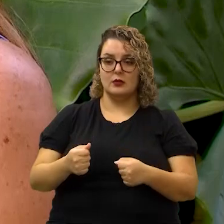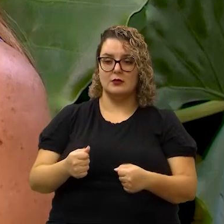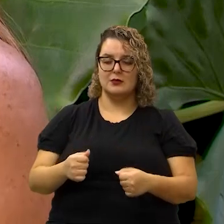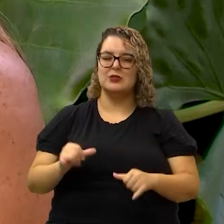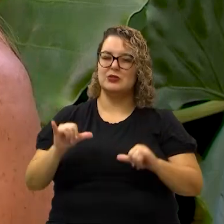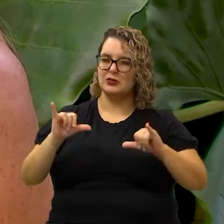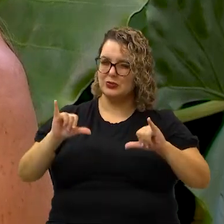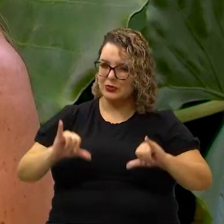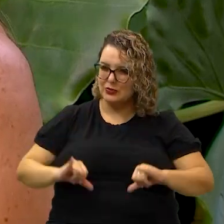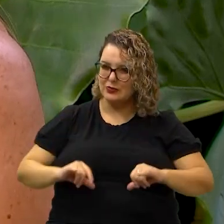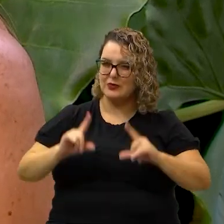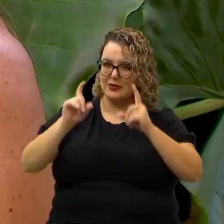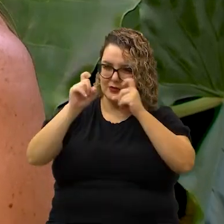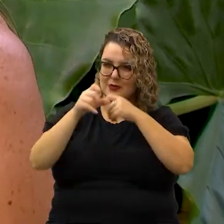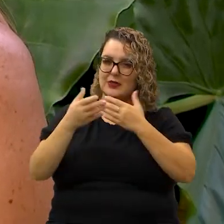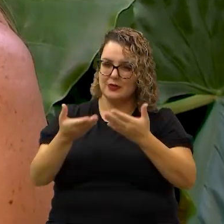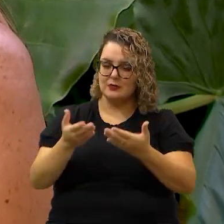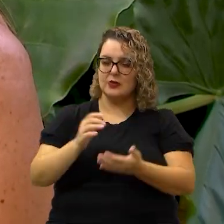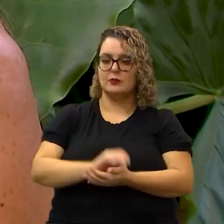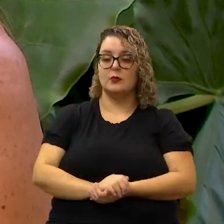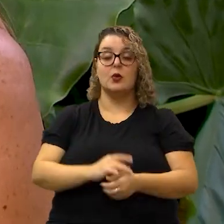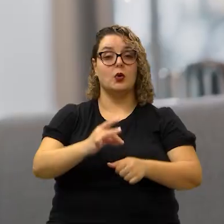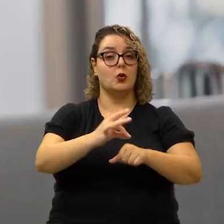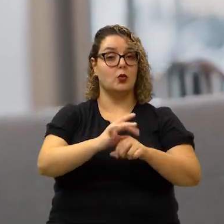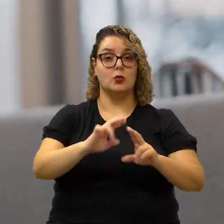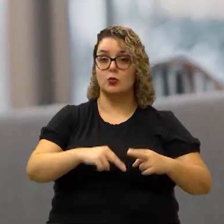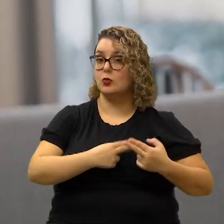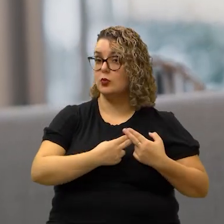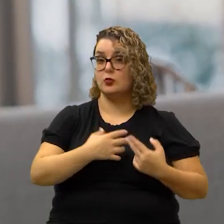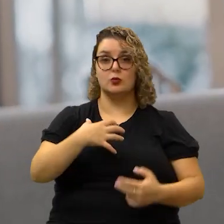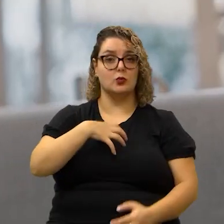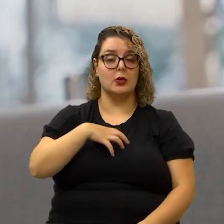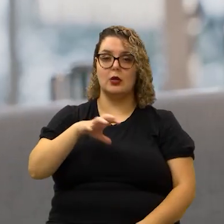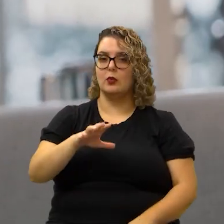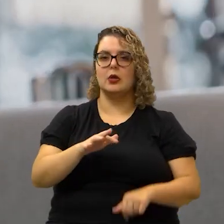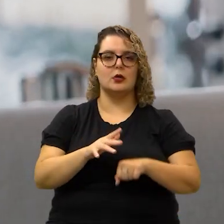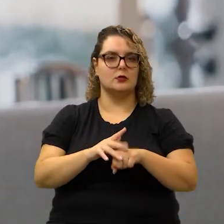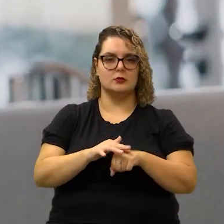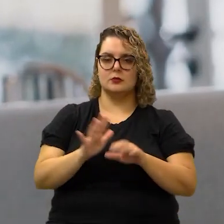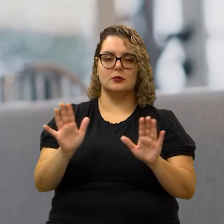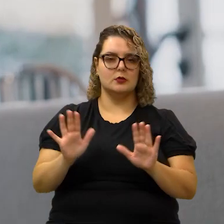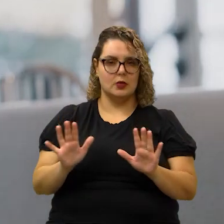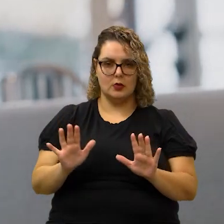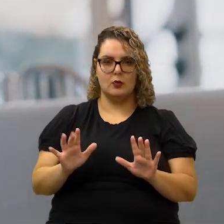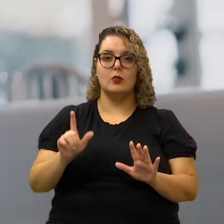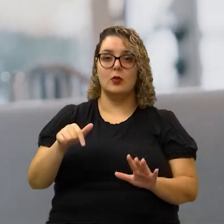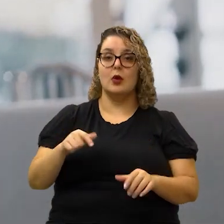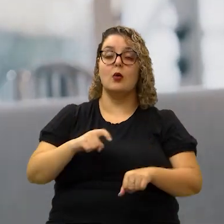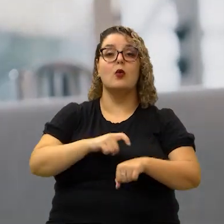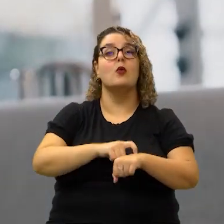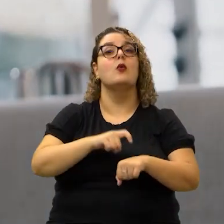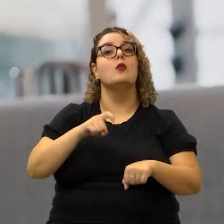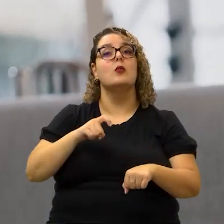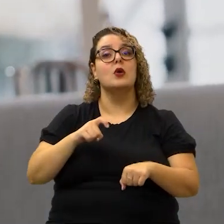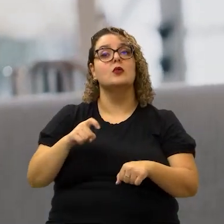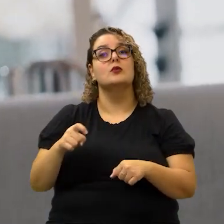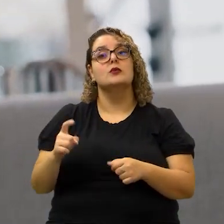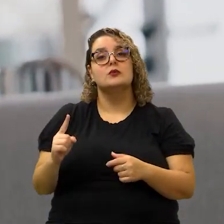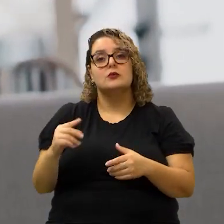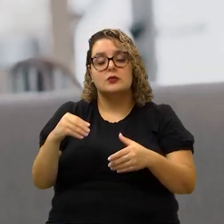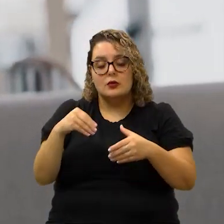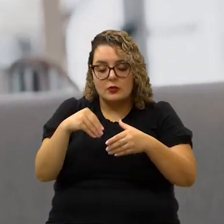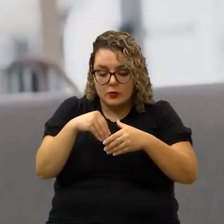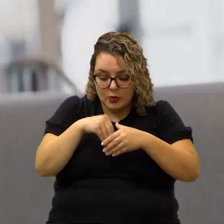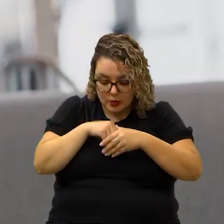tudo, por isso que é bem difícil isso, né? O luto não é uma condição patológica, é um período